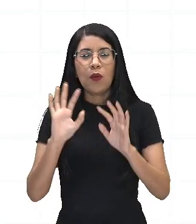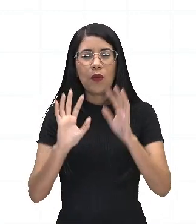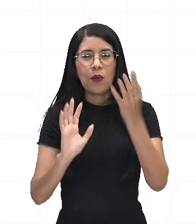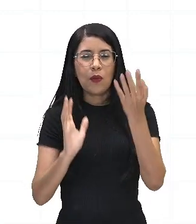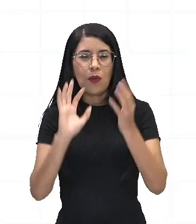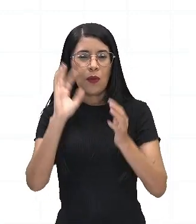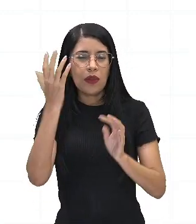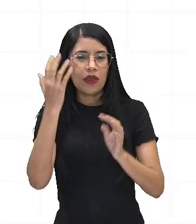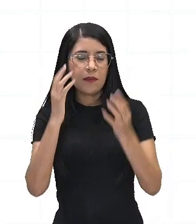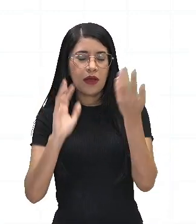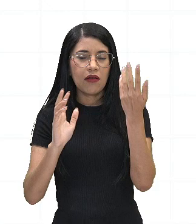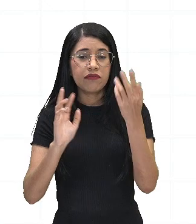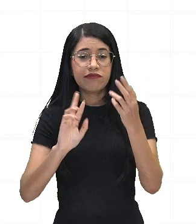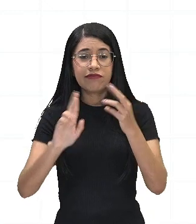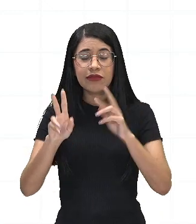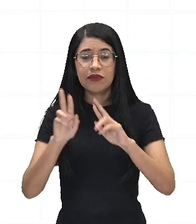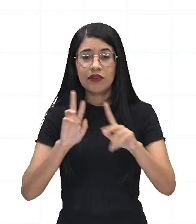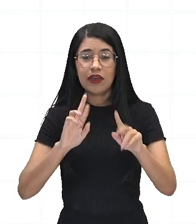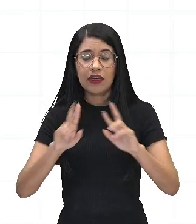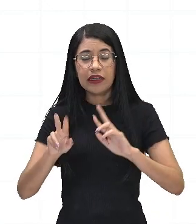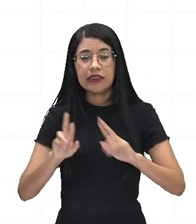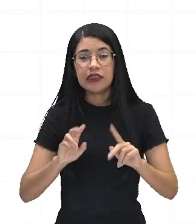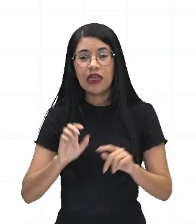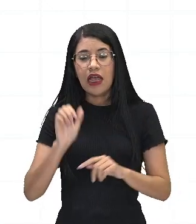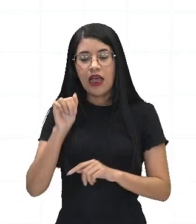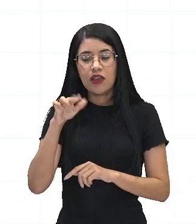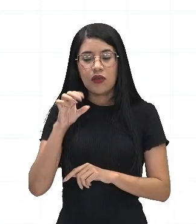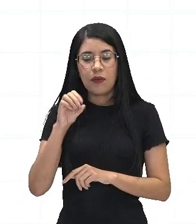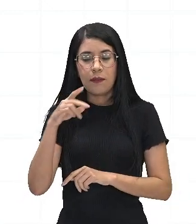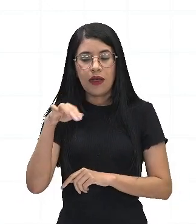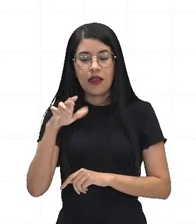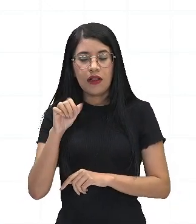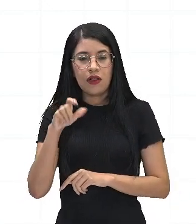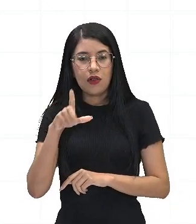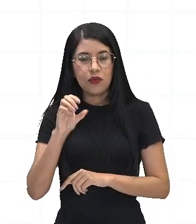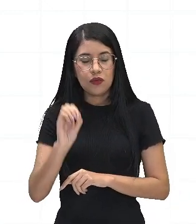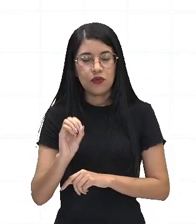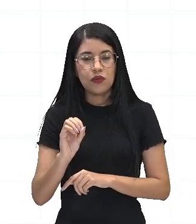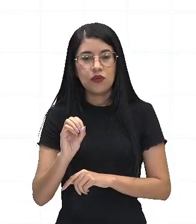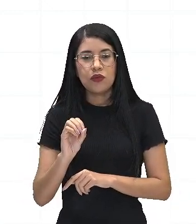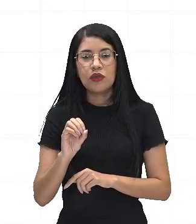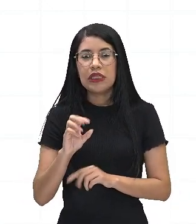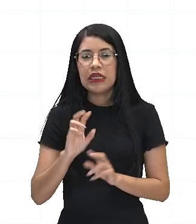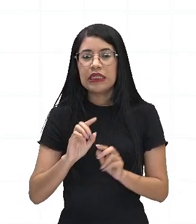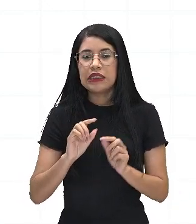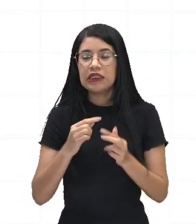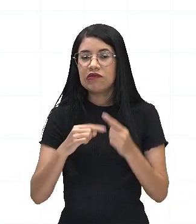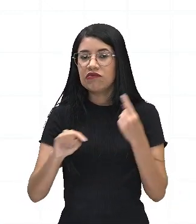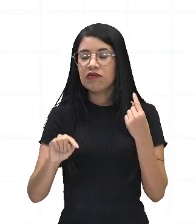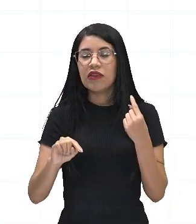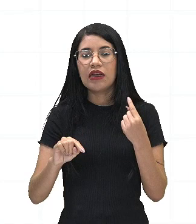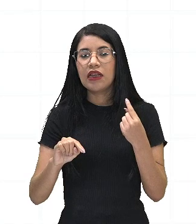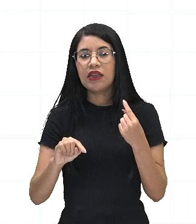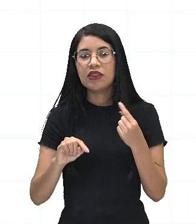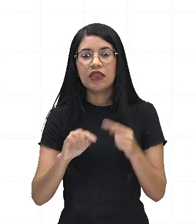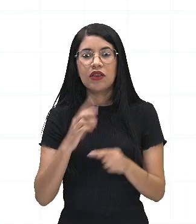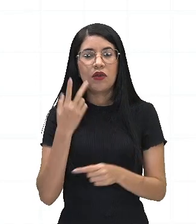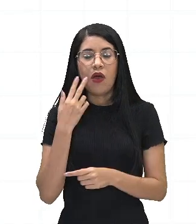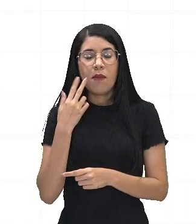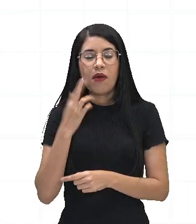climáticos anômalos, o que quer dizer anômalos? Padrões climáticos fora do normal